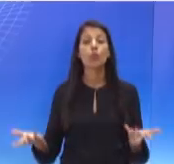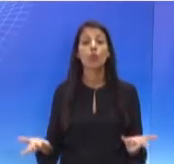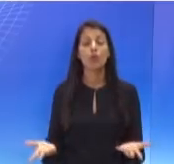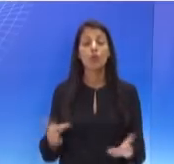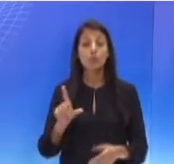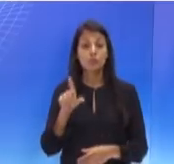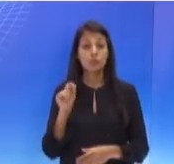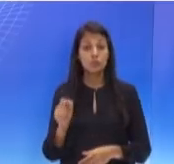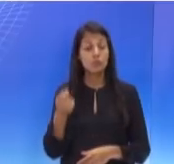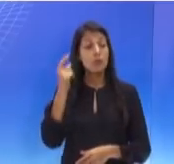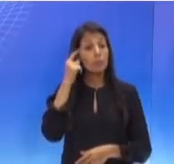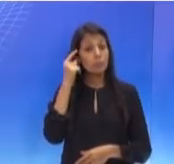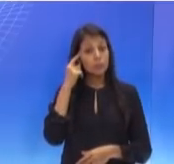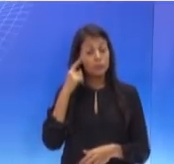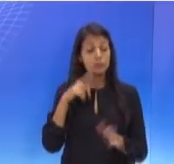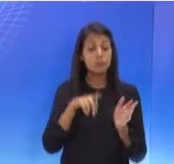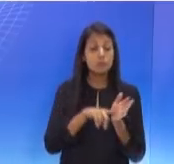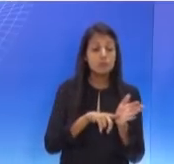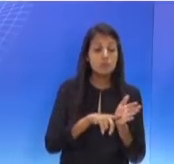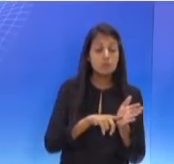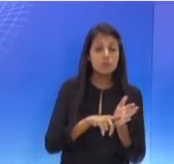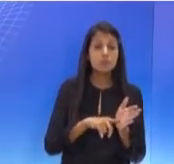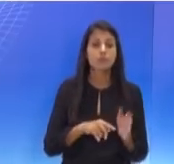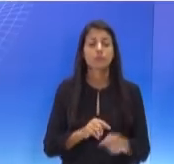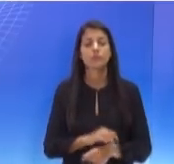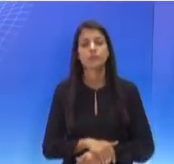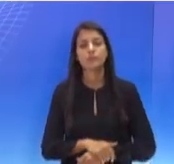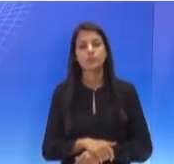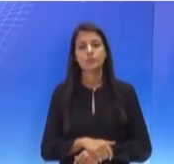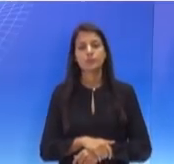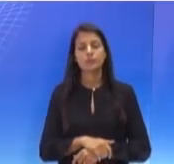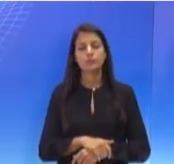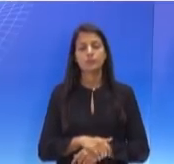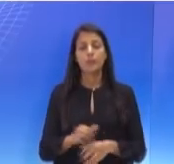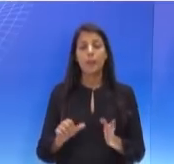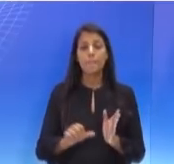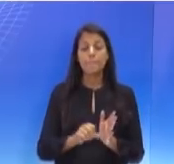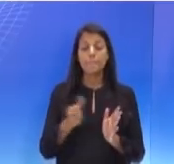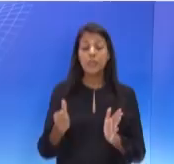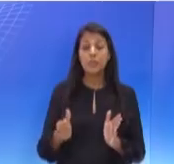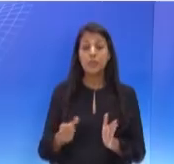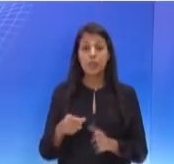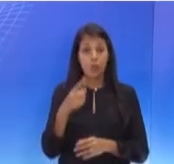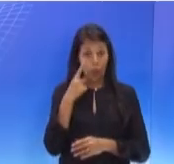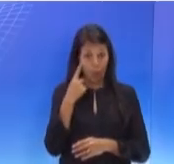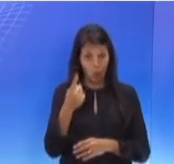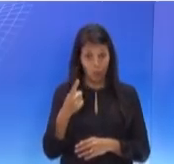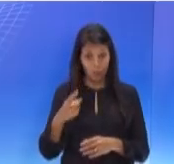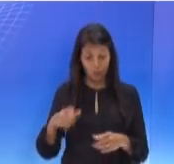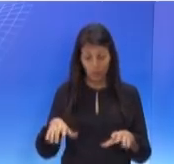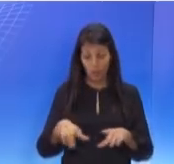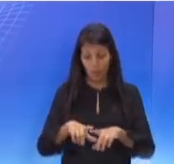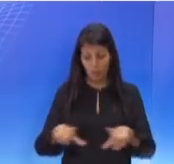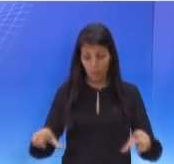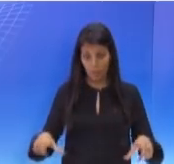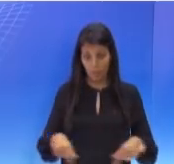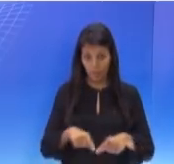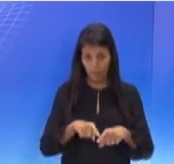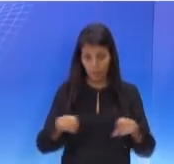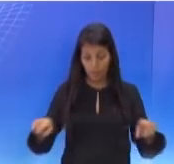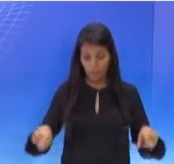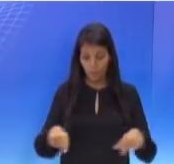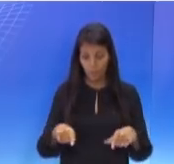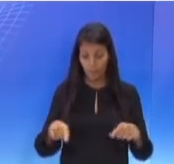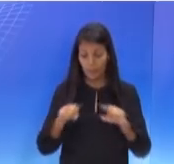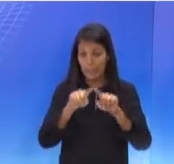primeira coisa que a gente tem que ver. Vamos ver a área da base das taças. Temos que a bandeja é retangular